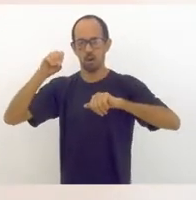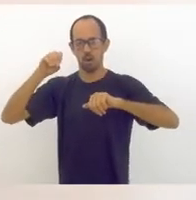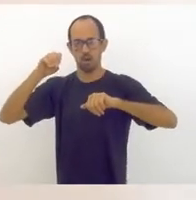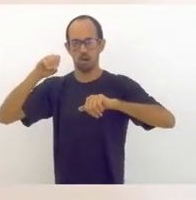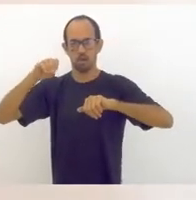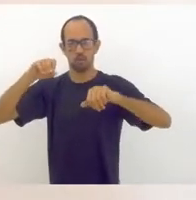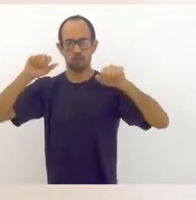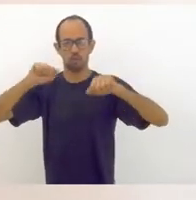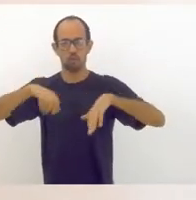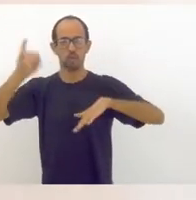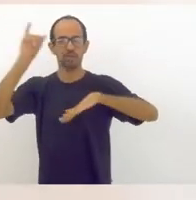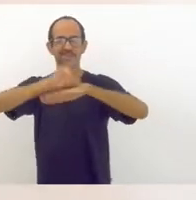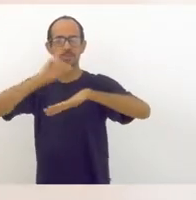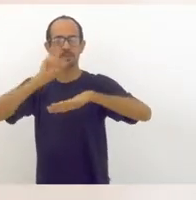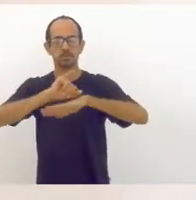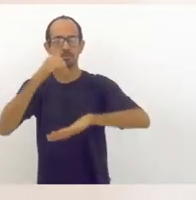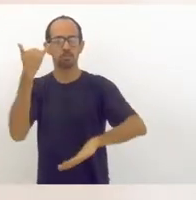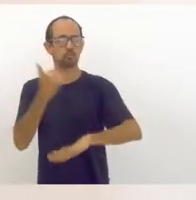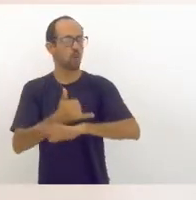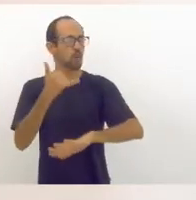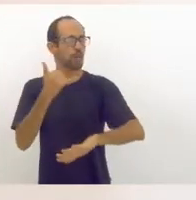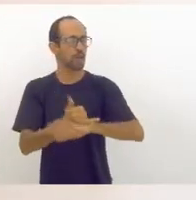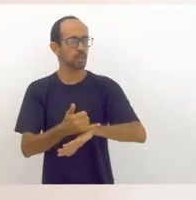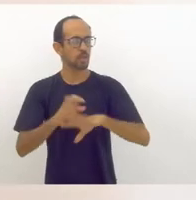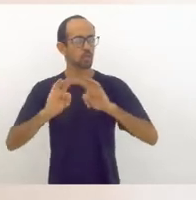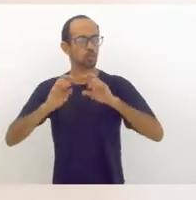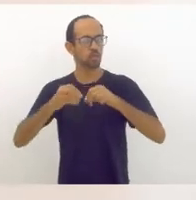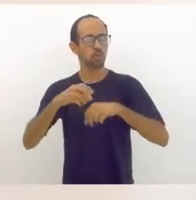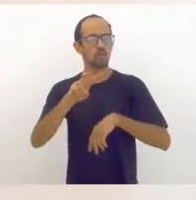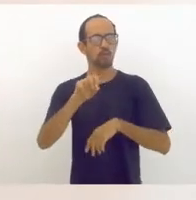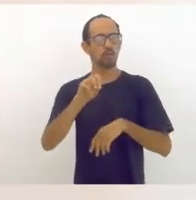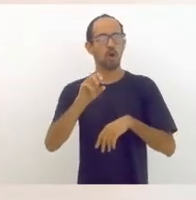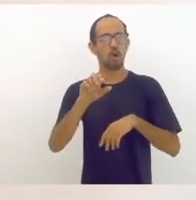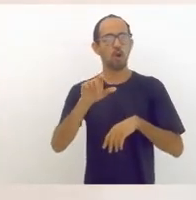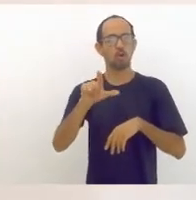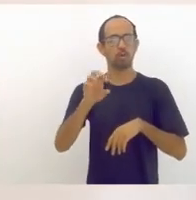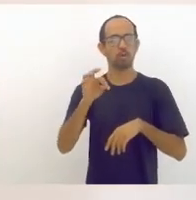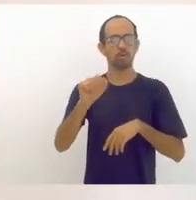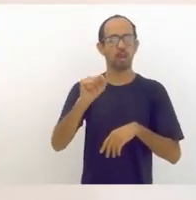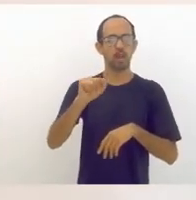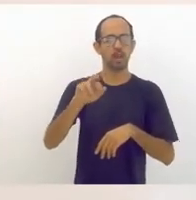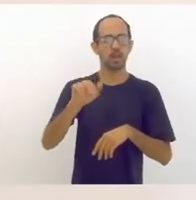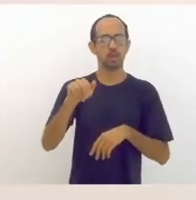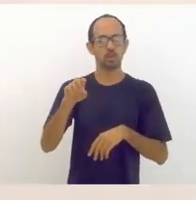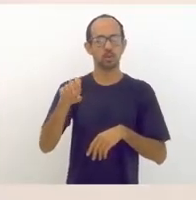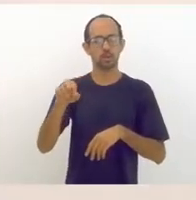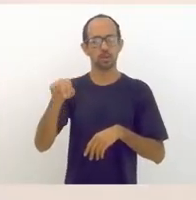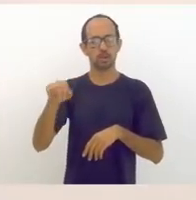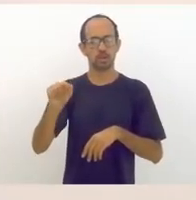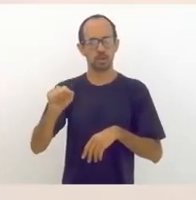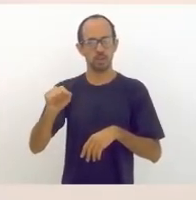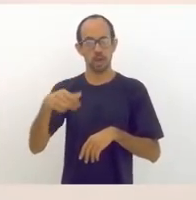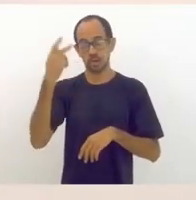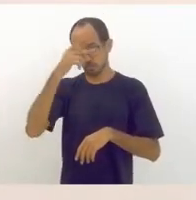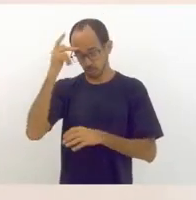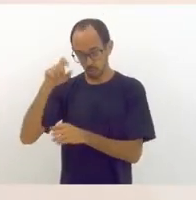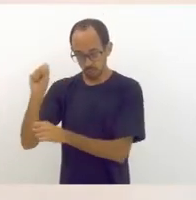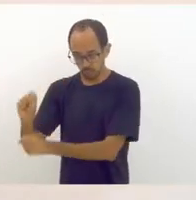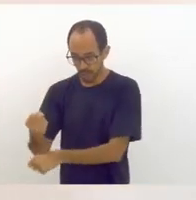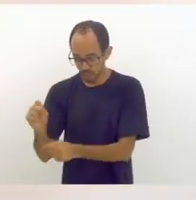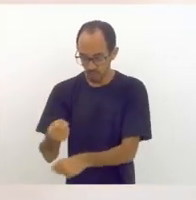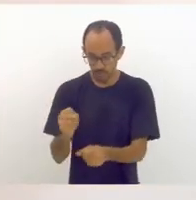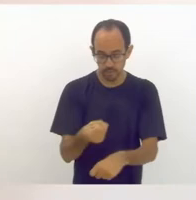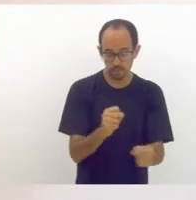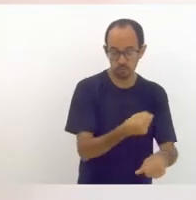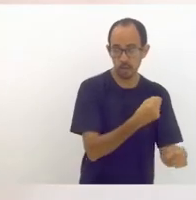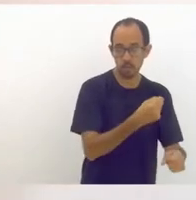cobriu toda a Volta Redonda, ficou o céu completamente cheio de poeira. Todo dia as pessoas varrem poeira que vem